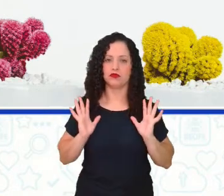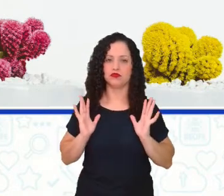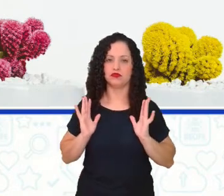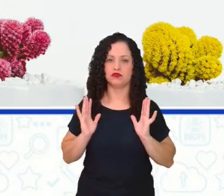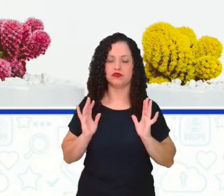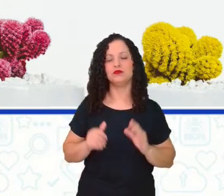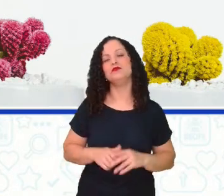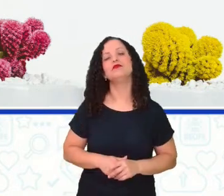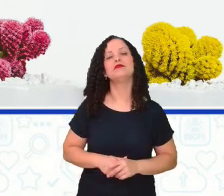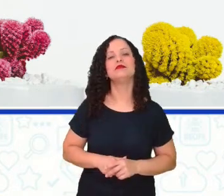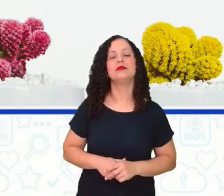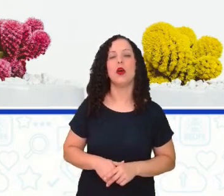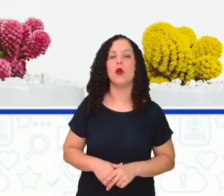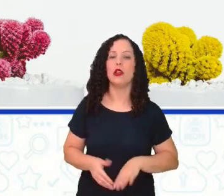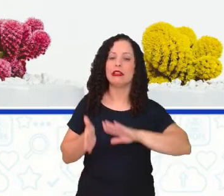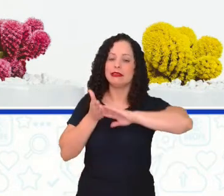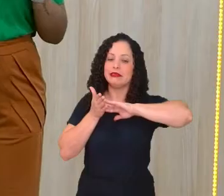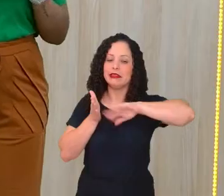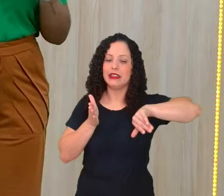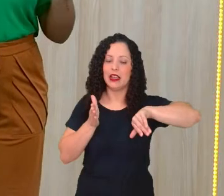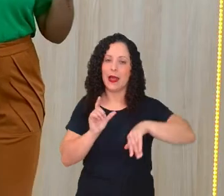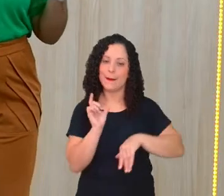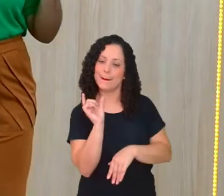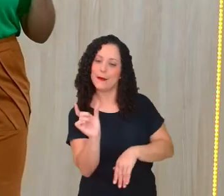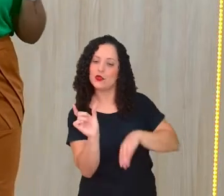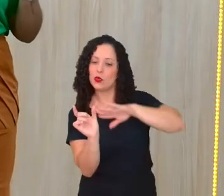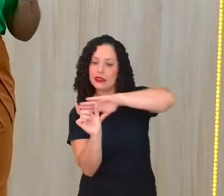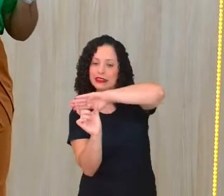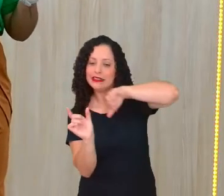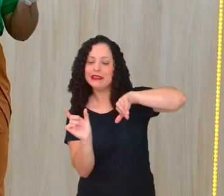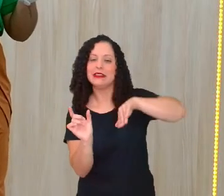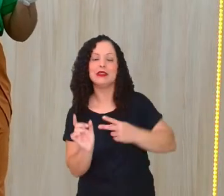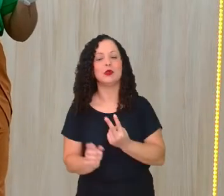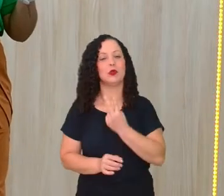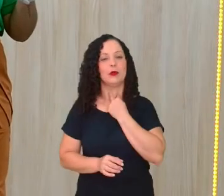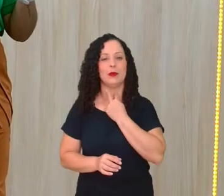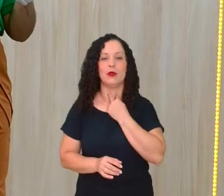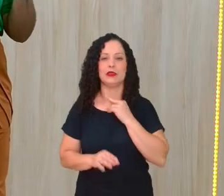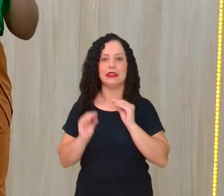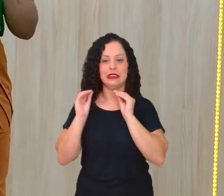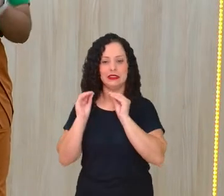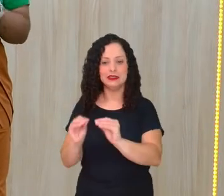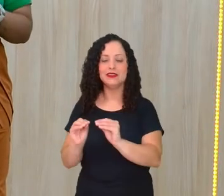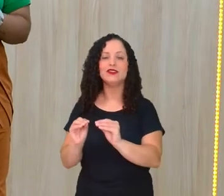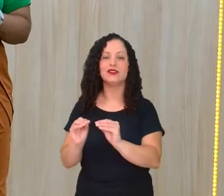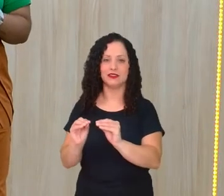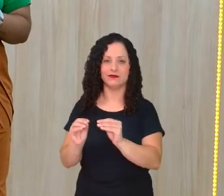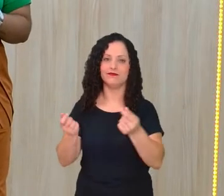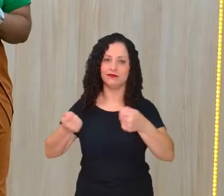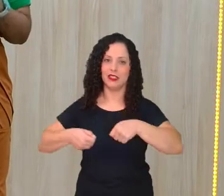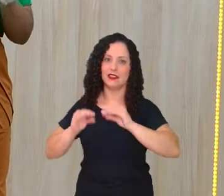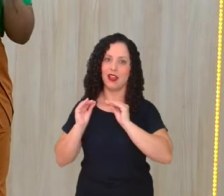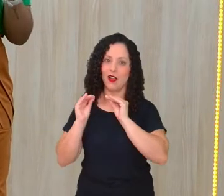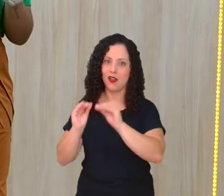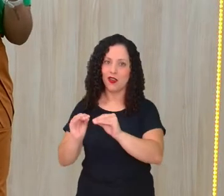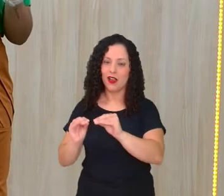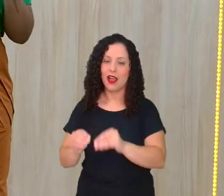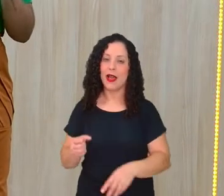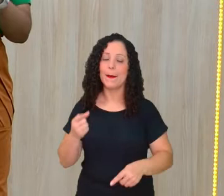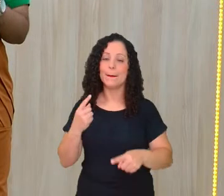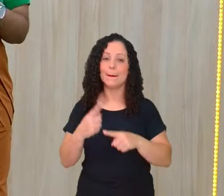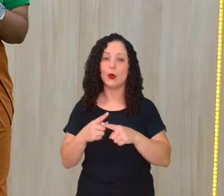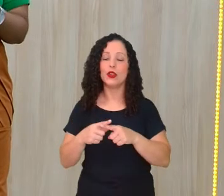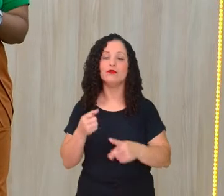pode tirar a preposição e deixar direto, obedecia às suas mãos. Não, a gente precisa colocar, porque o verbo,